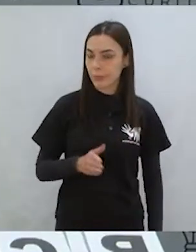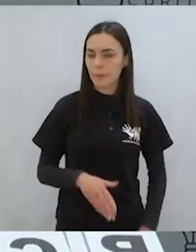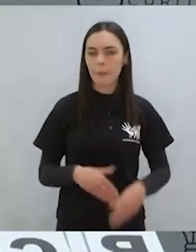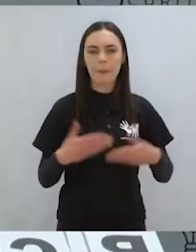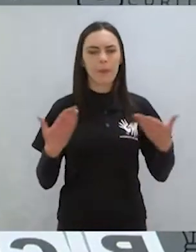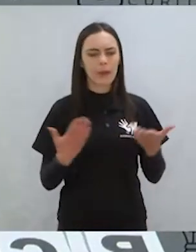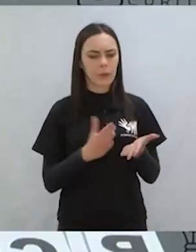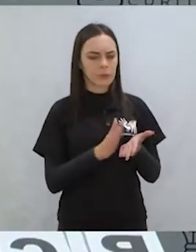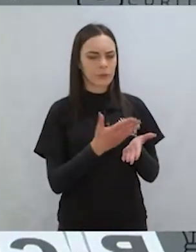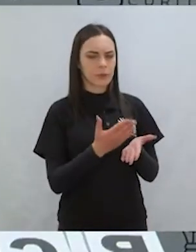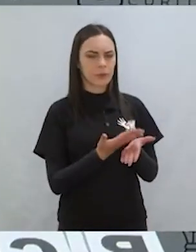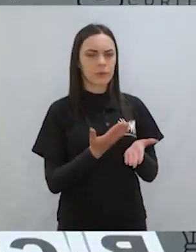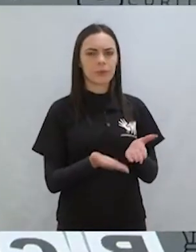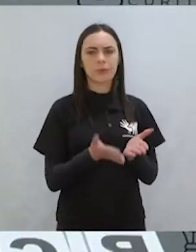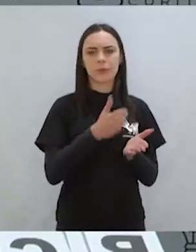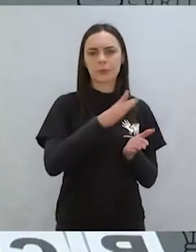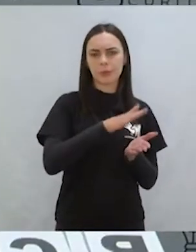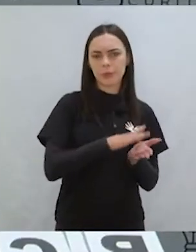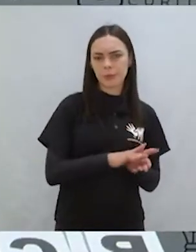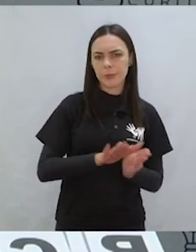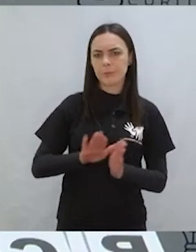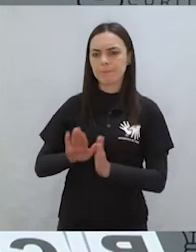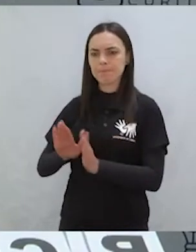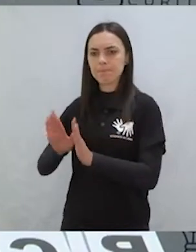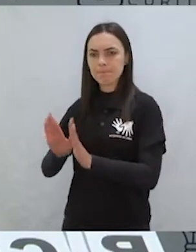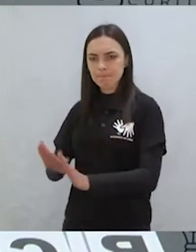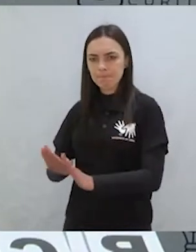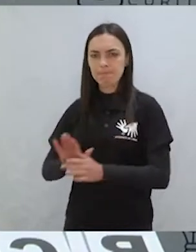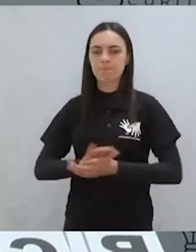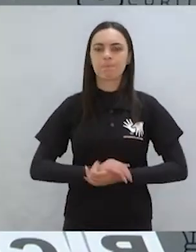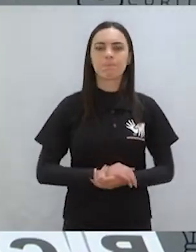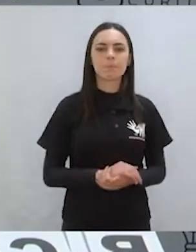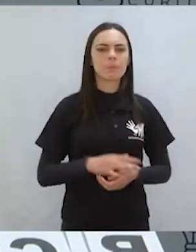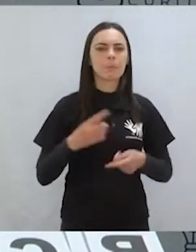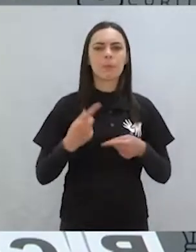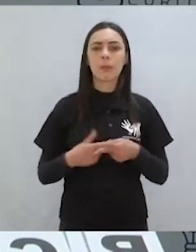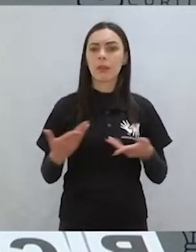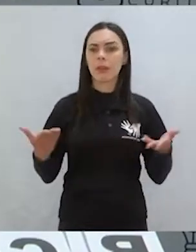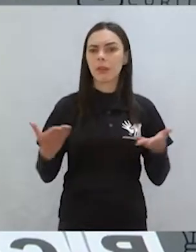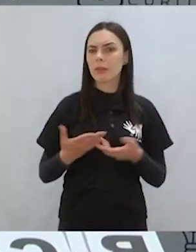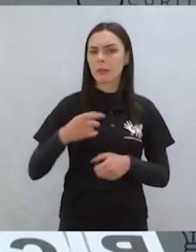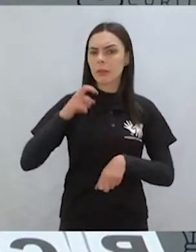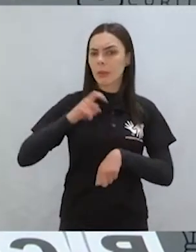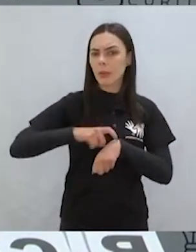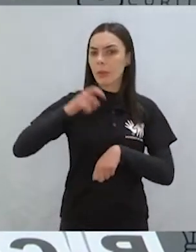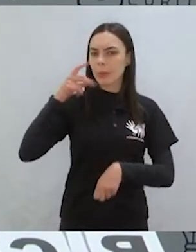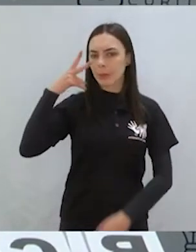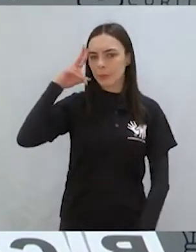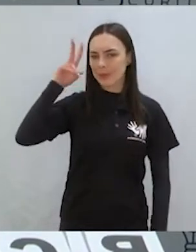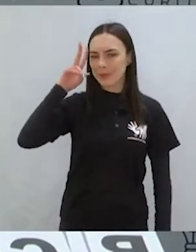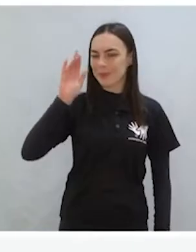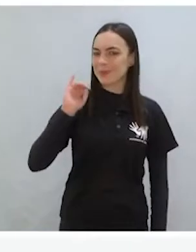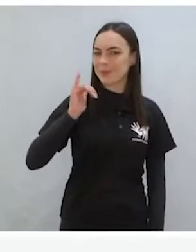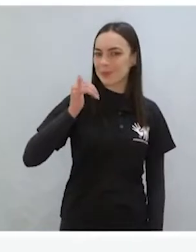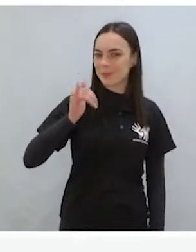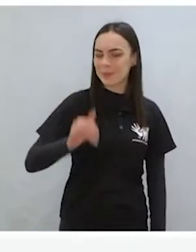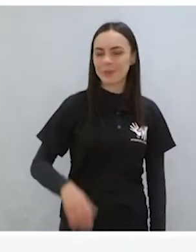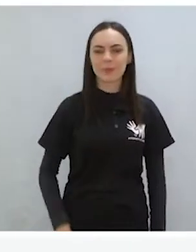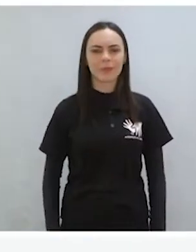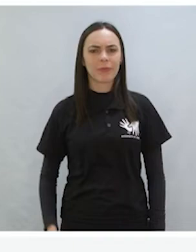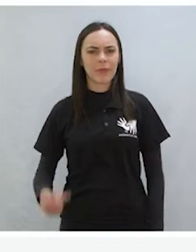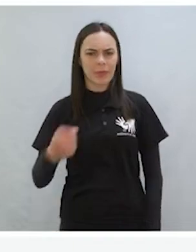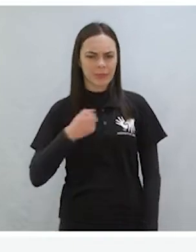registraram? Agora fechem o caderno, deixem ele de lado um pouquinho, porque chegou a hora da